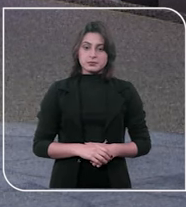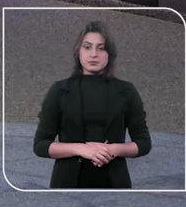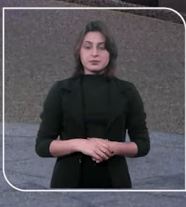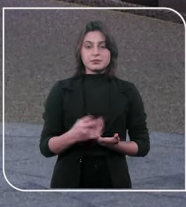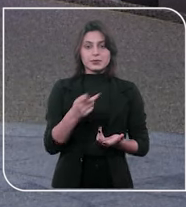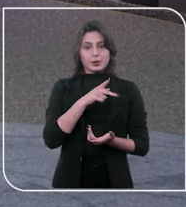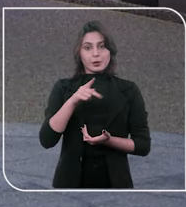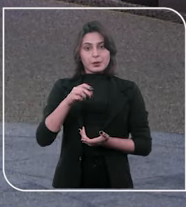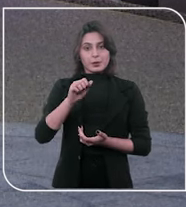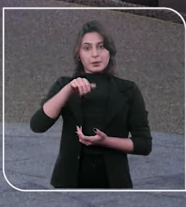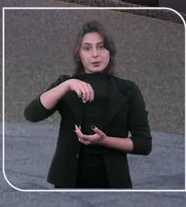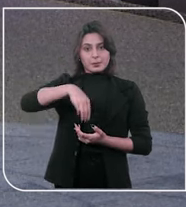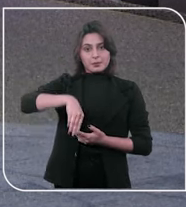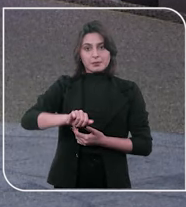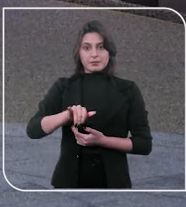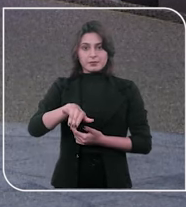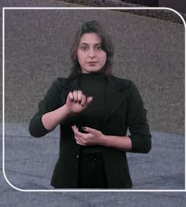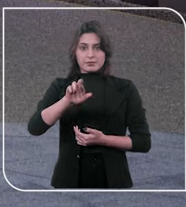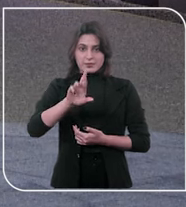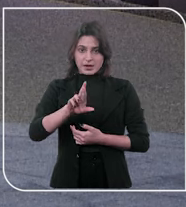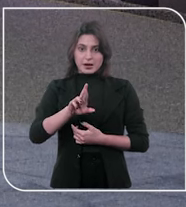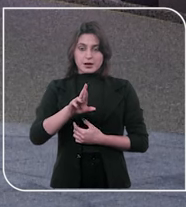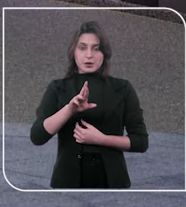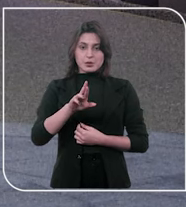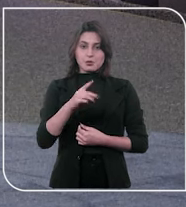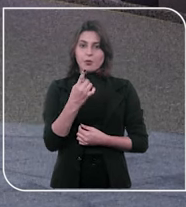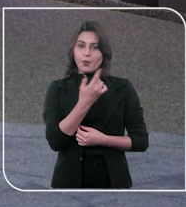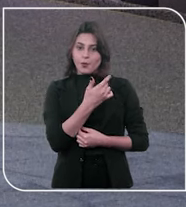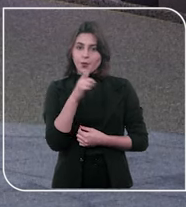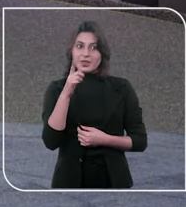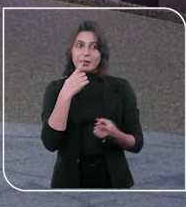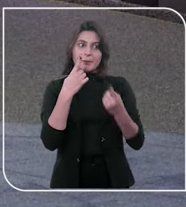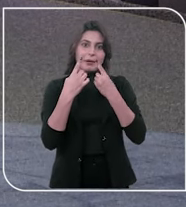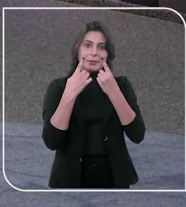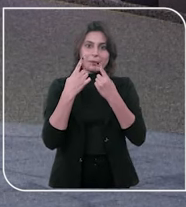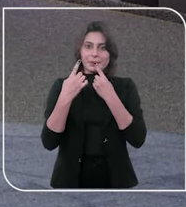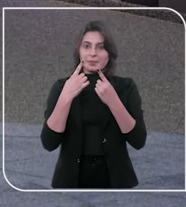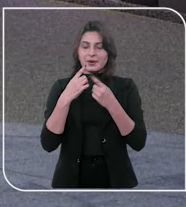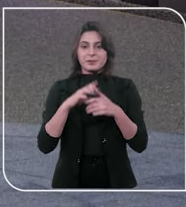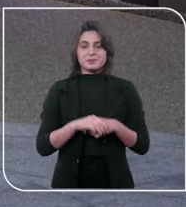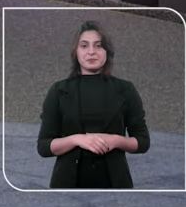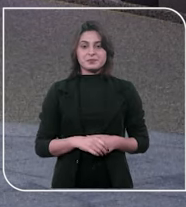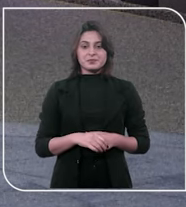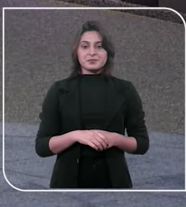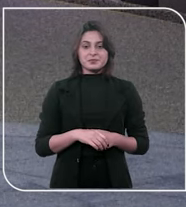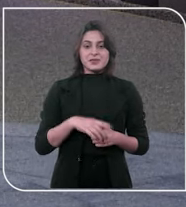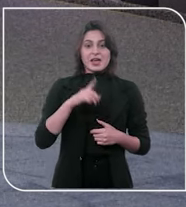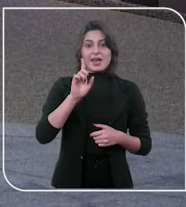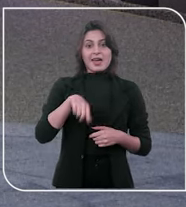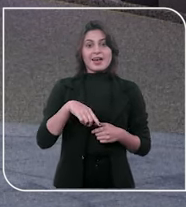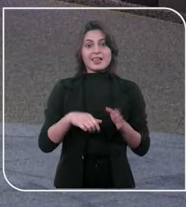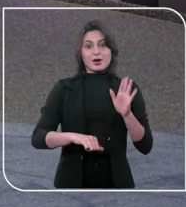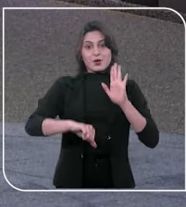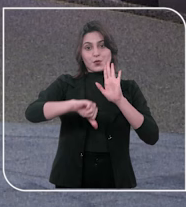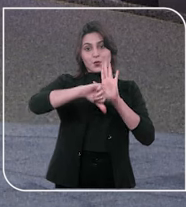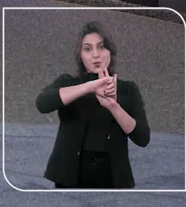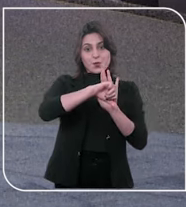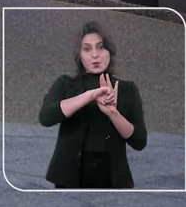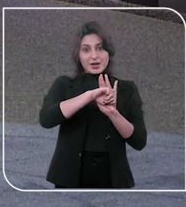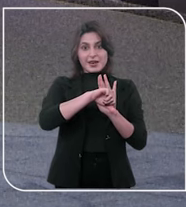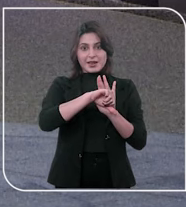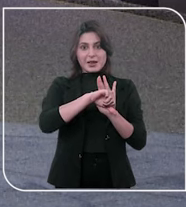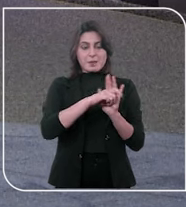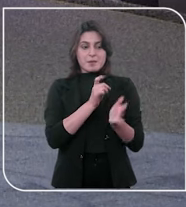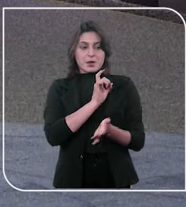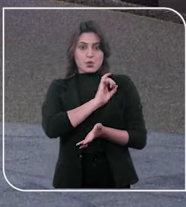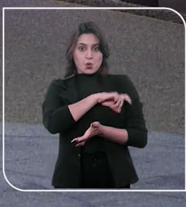gera, ou já gerou grande discussão, trata da desclassificação do crime doloso para culposo contra a vida, o que retira,